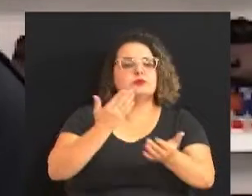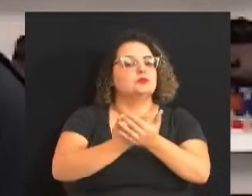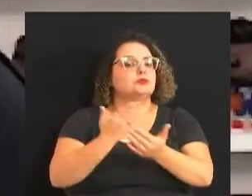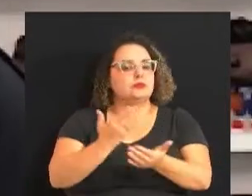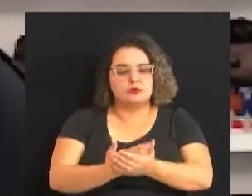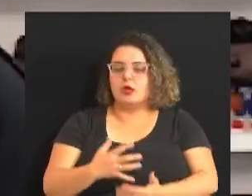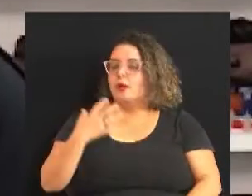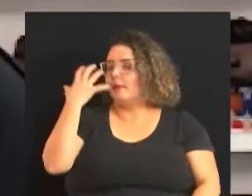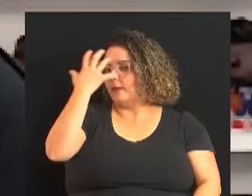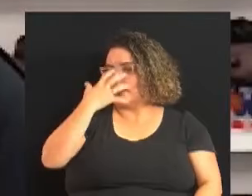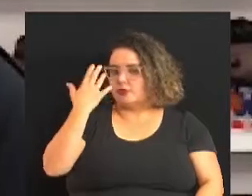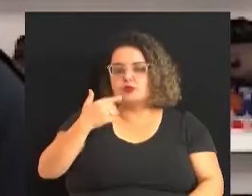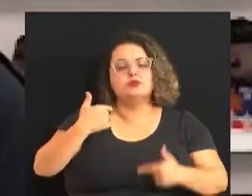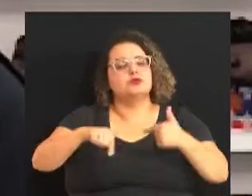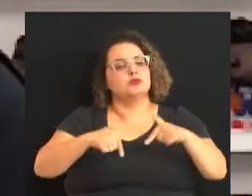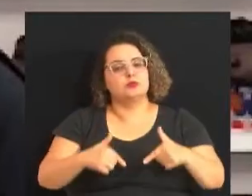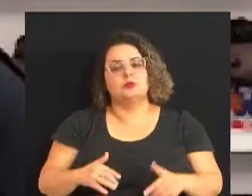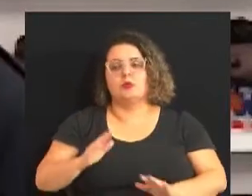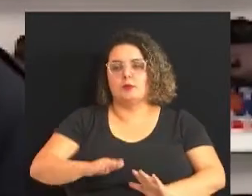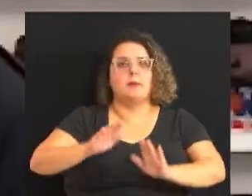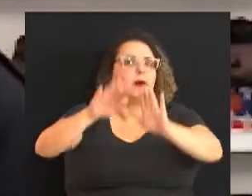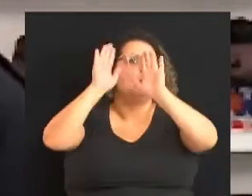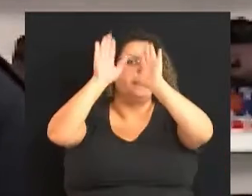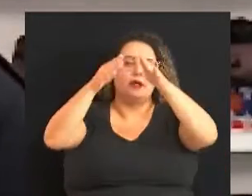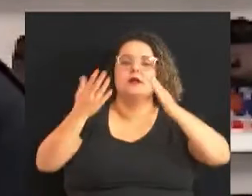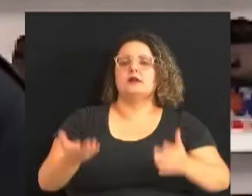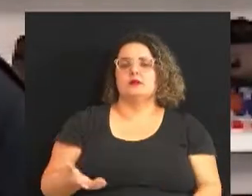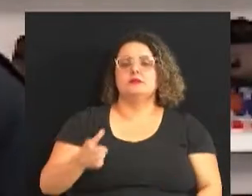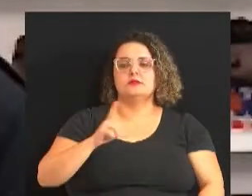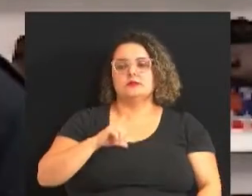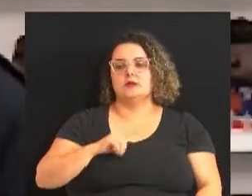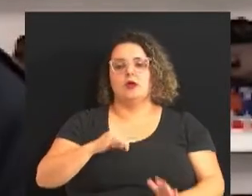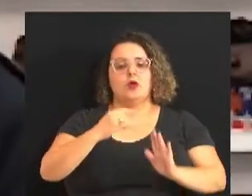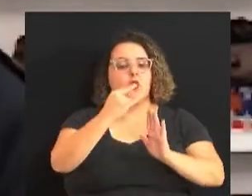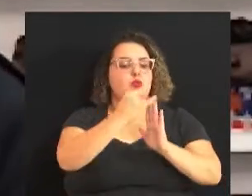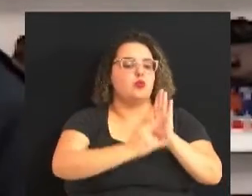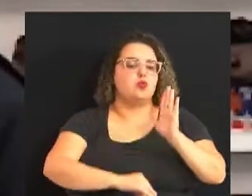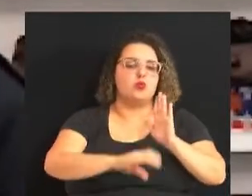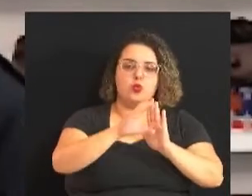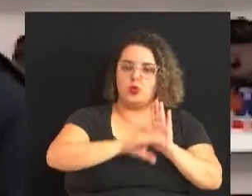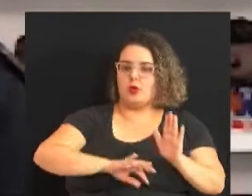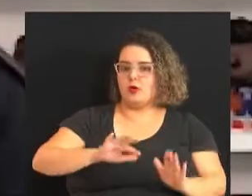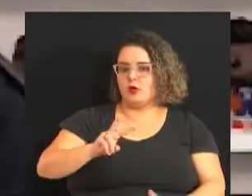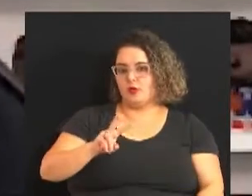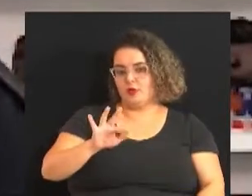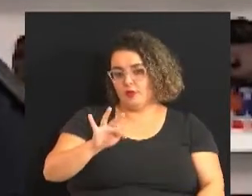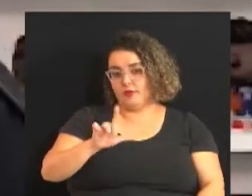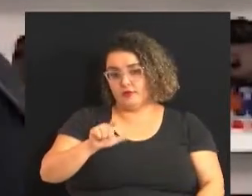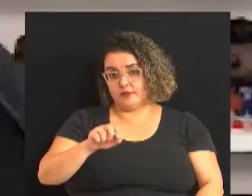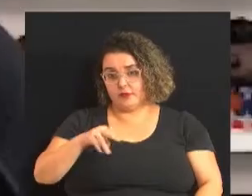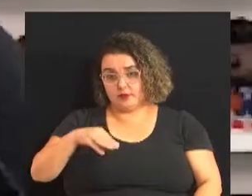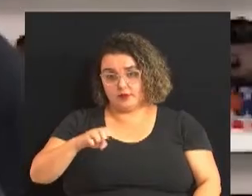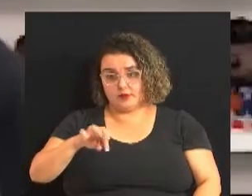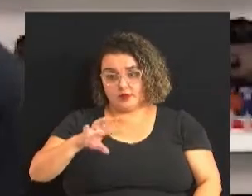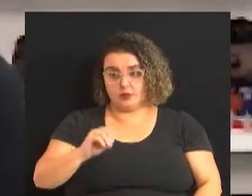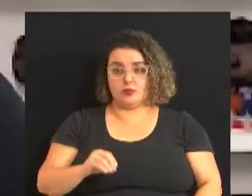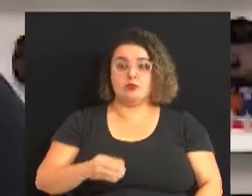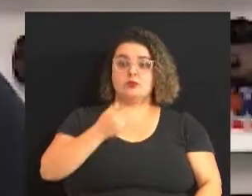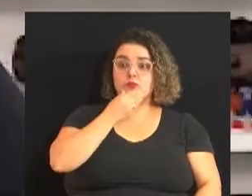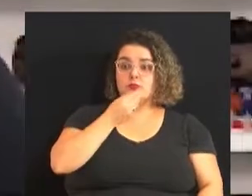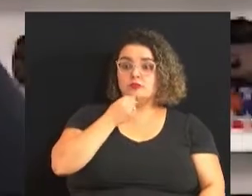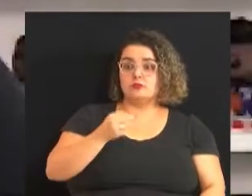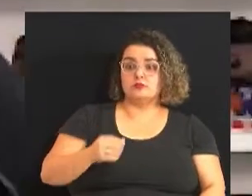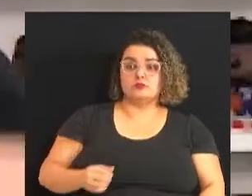apaixonado também pelo basquetebol, um cara que tem um vasto currículo com o Flamengo no masculino, e no seu primeiro trabalho ele já bate